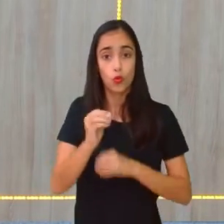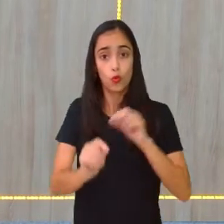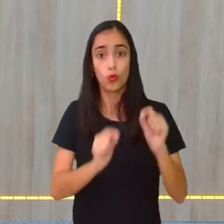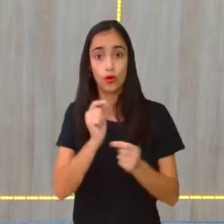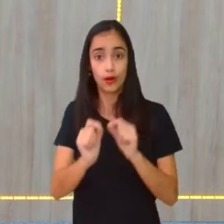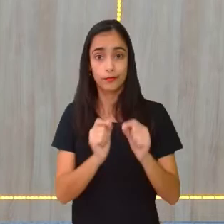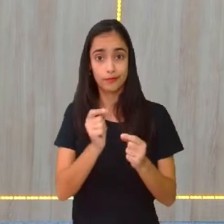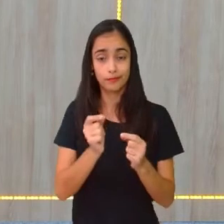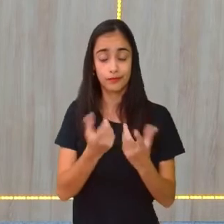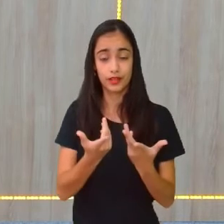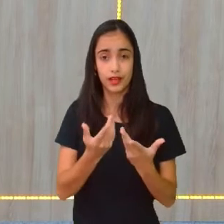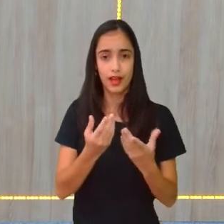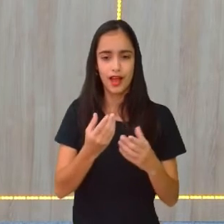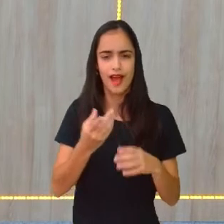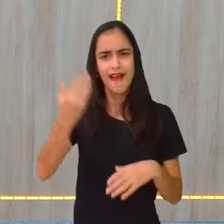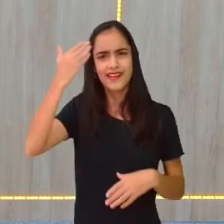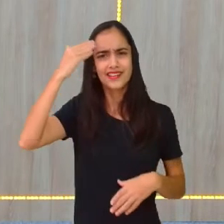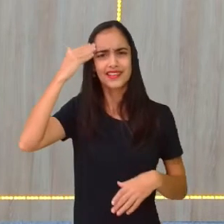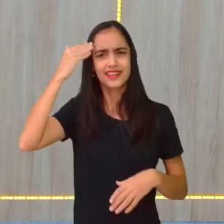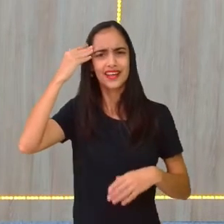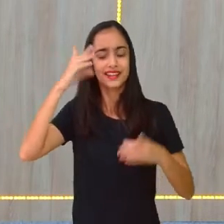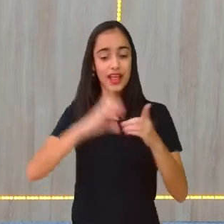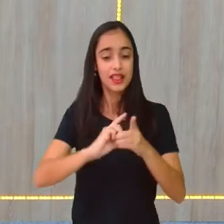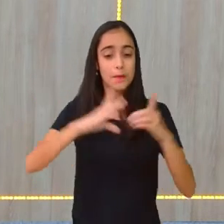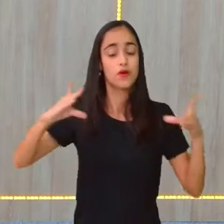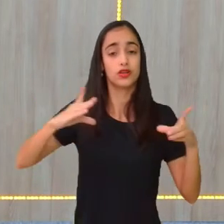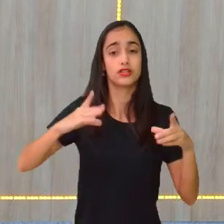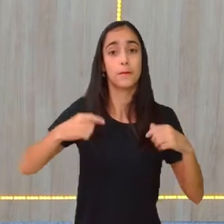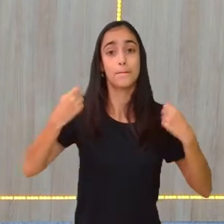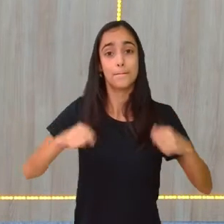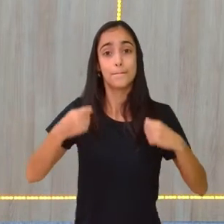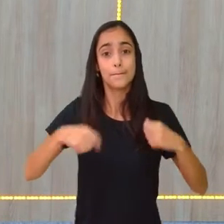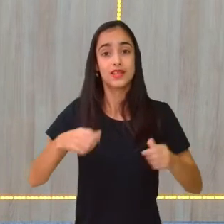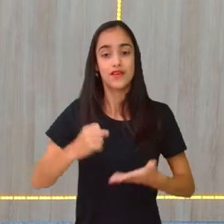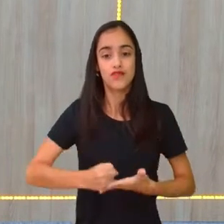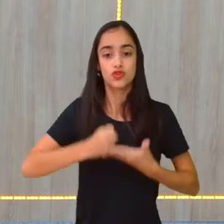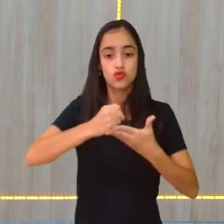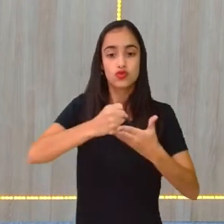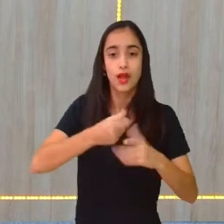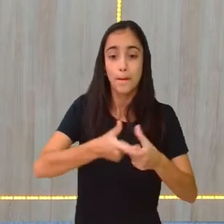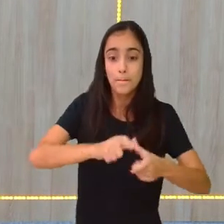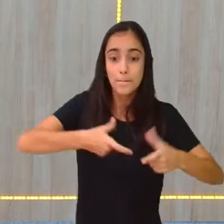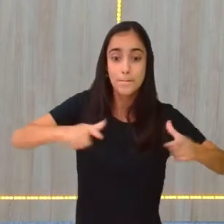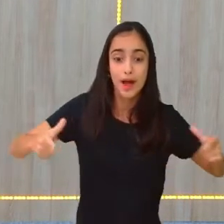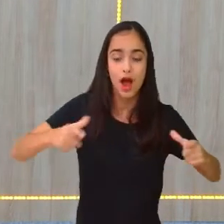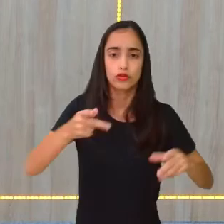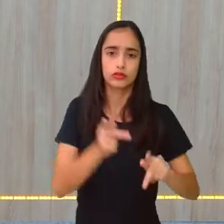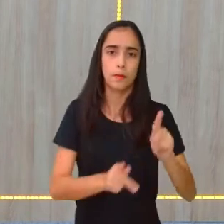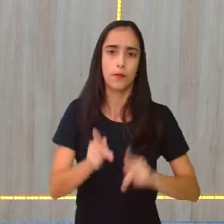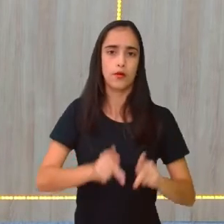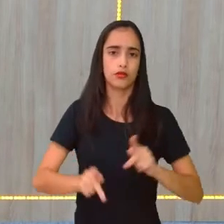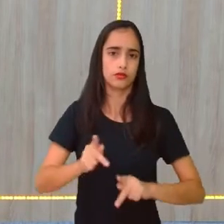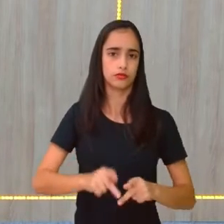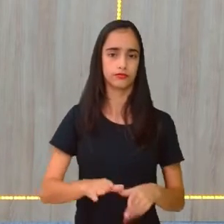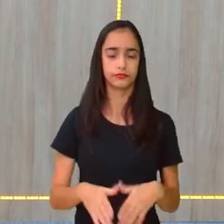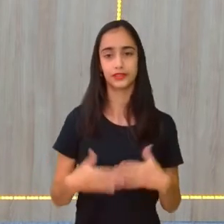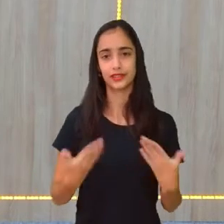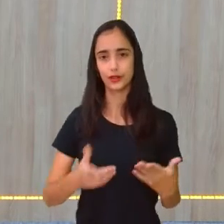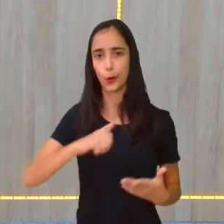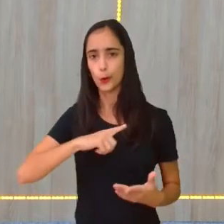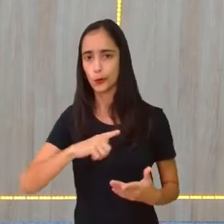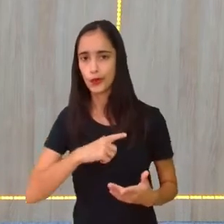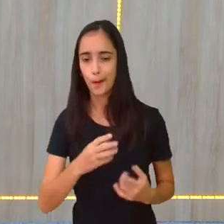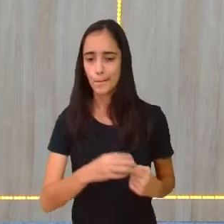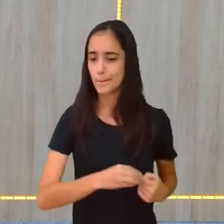servir para o benefício da maioria da população, certo? Então, tendo como um princípio